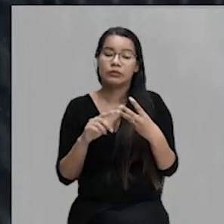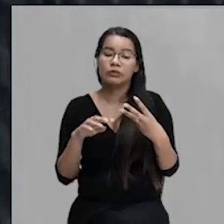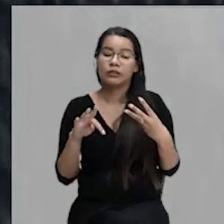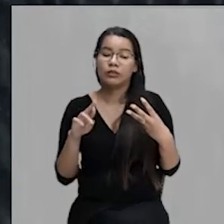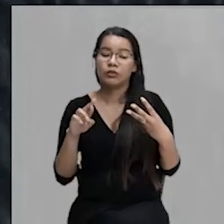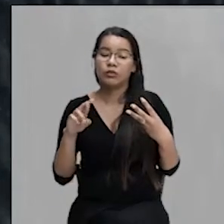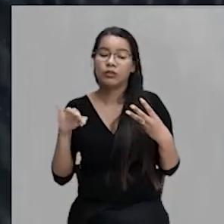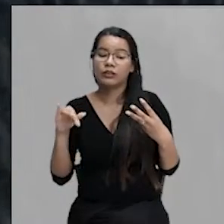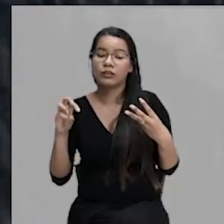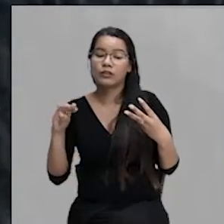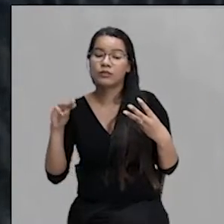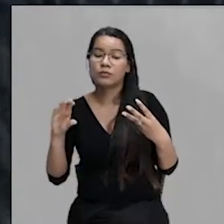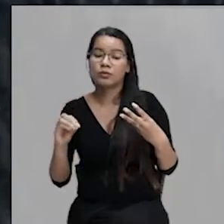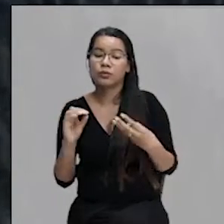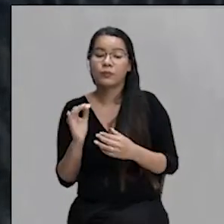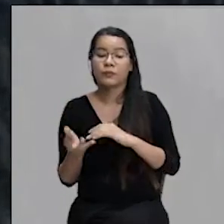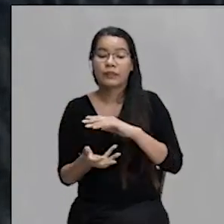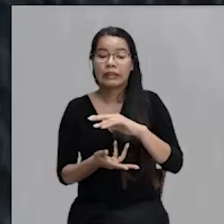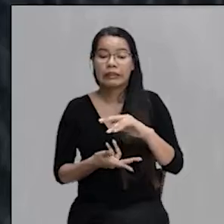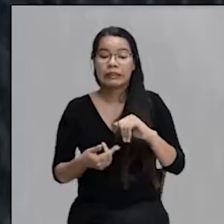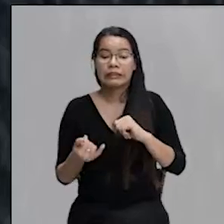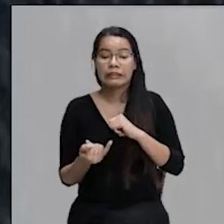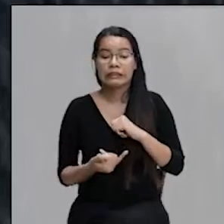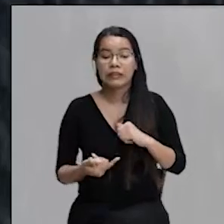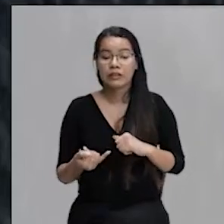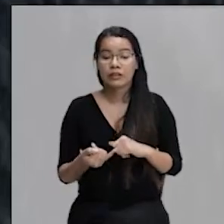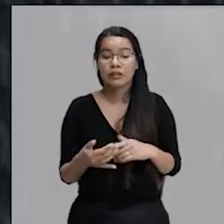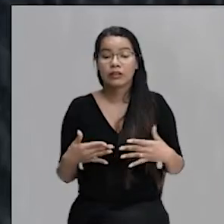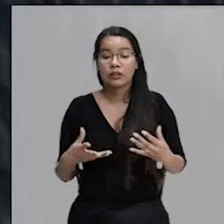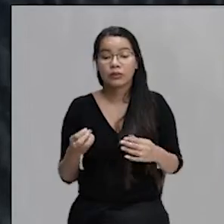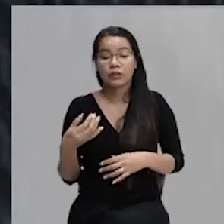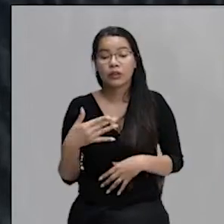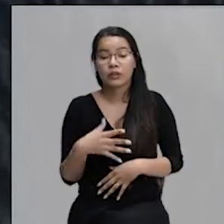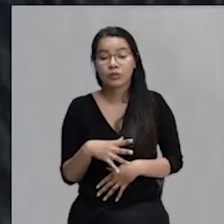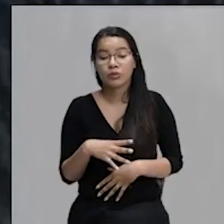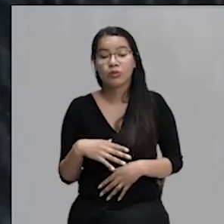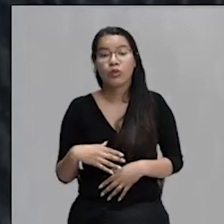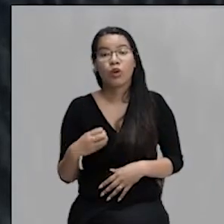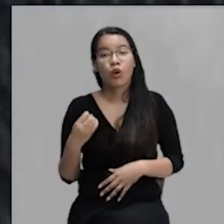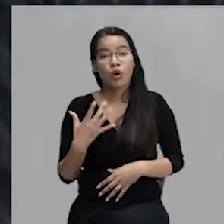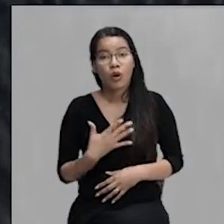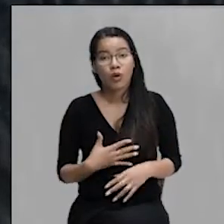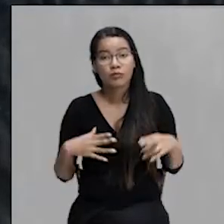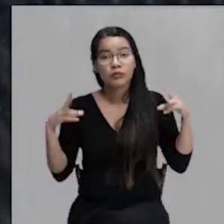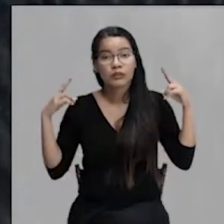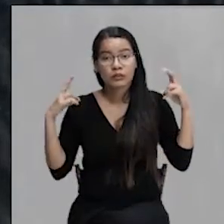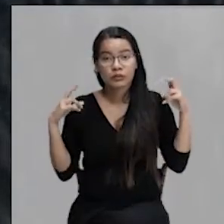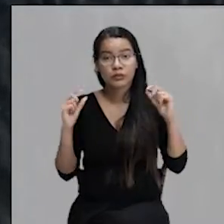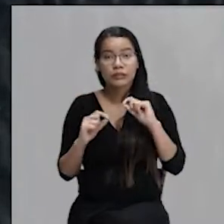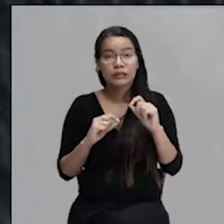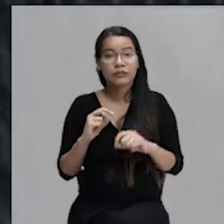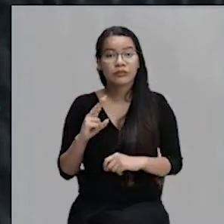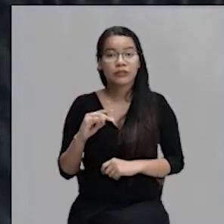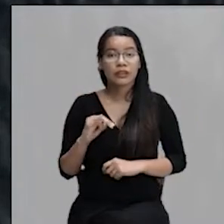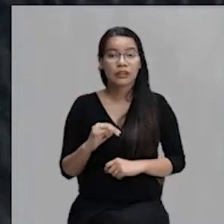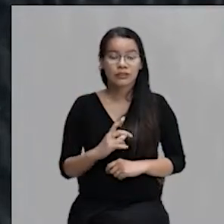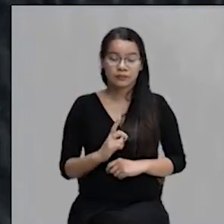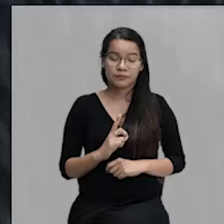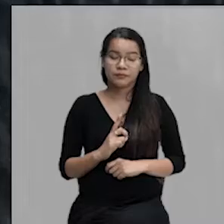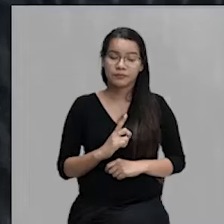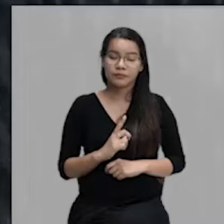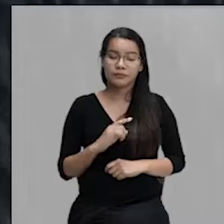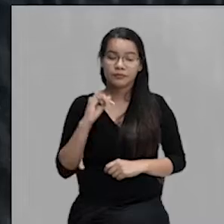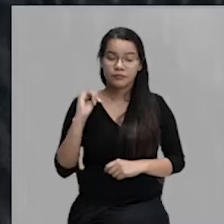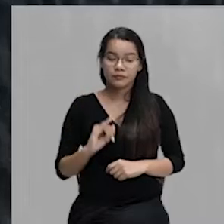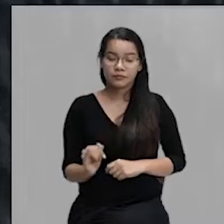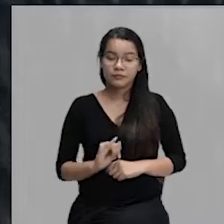terrorismo internacional também. Então vão surgindo novas demandas, novos assuntos que vão ganhando importância a